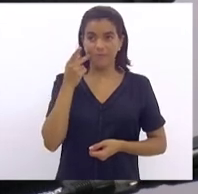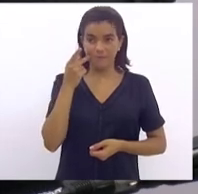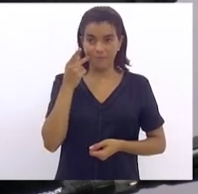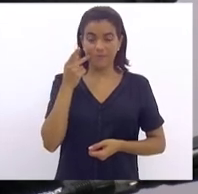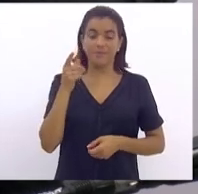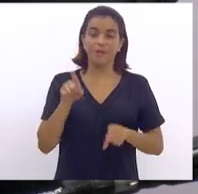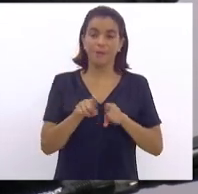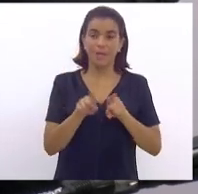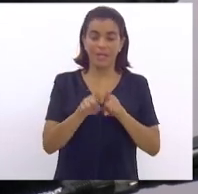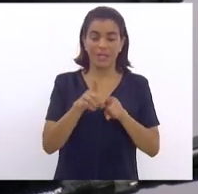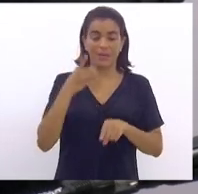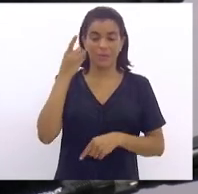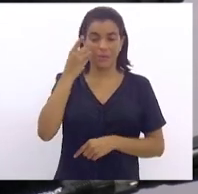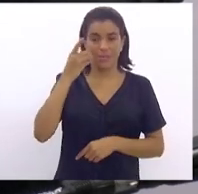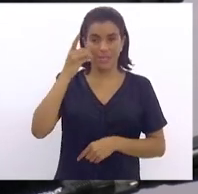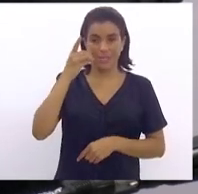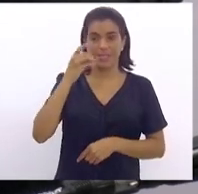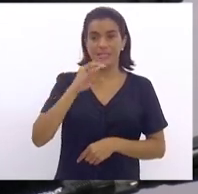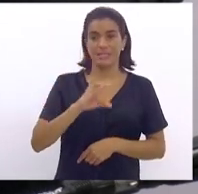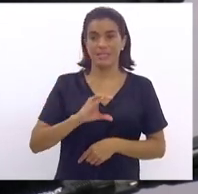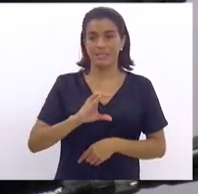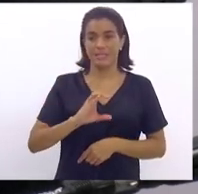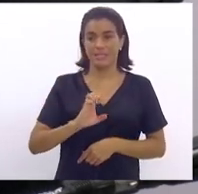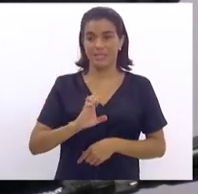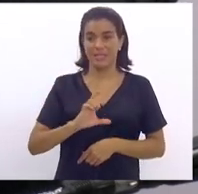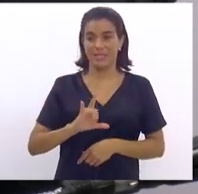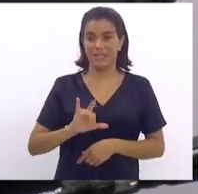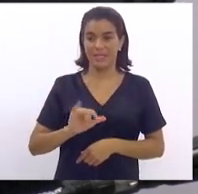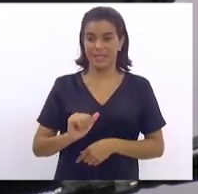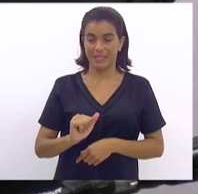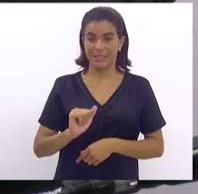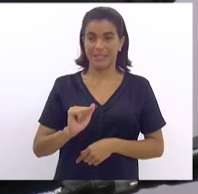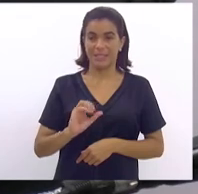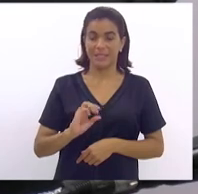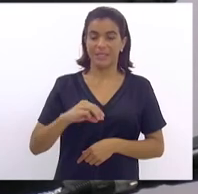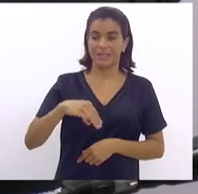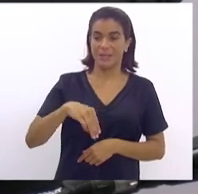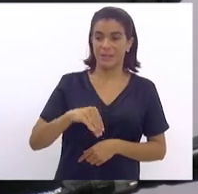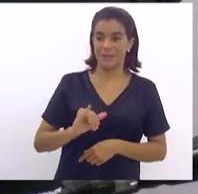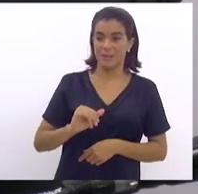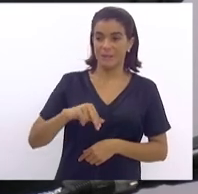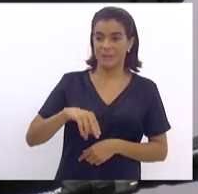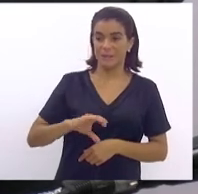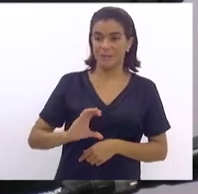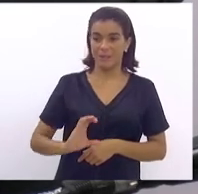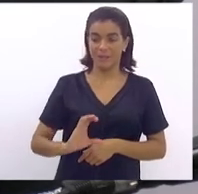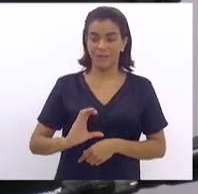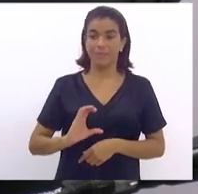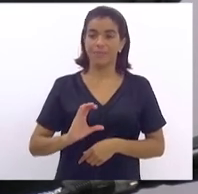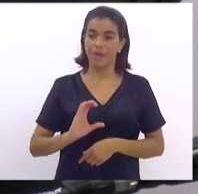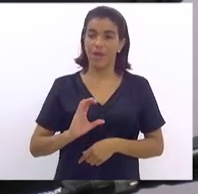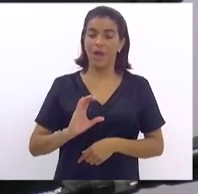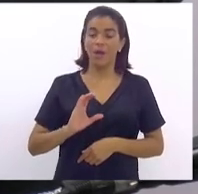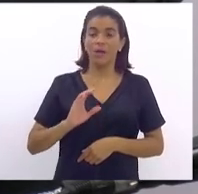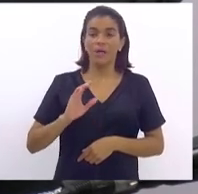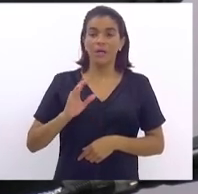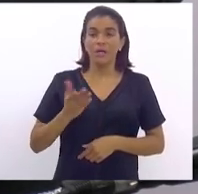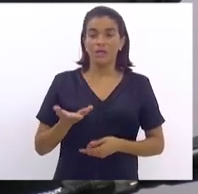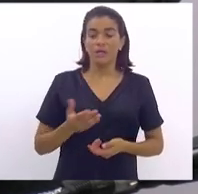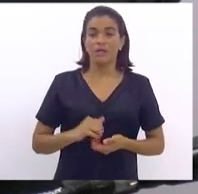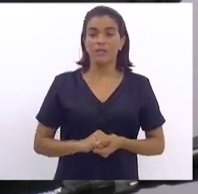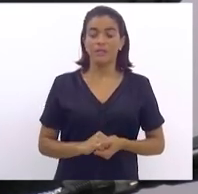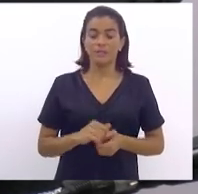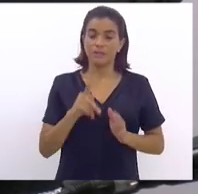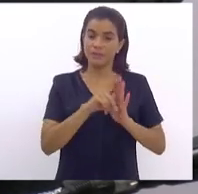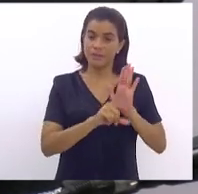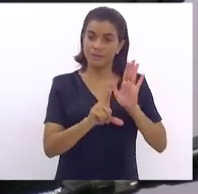deputada Célia, deputado Mink, eu percebo aqui, de forma objetiva, ambos os projetos, tanto o projeto de